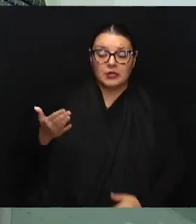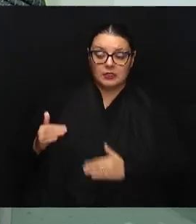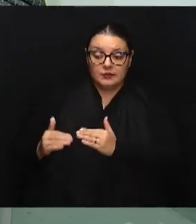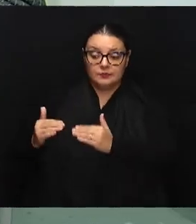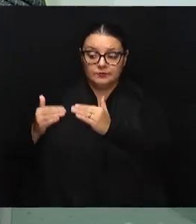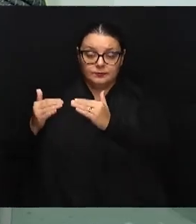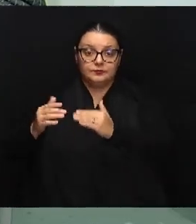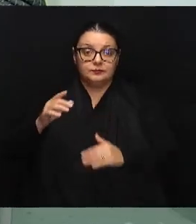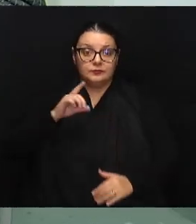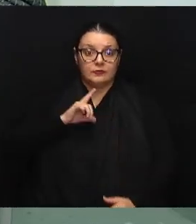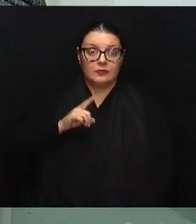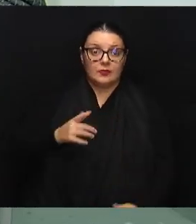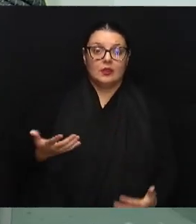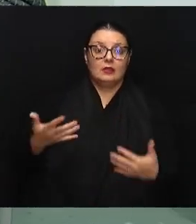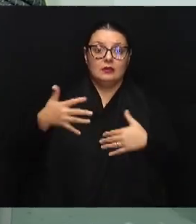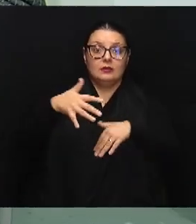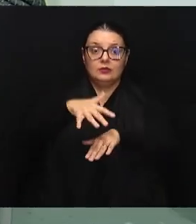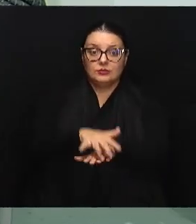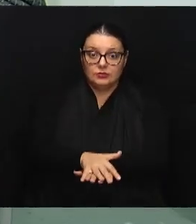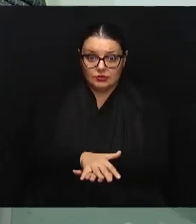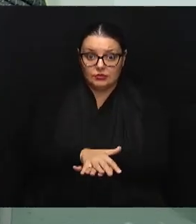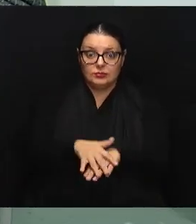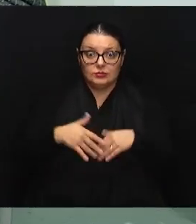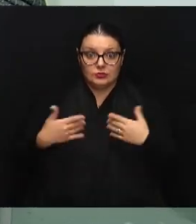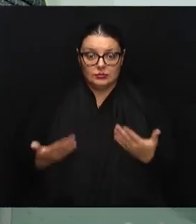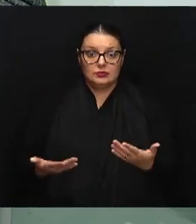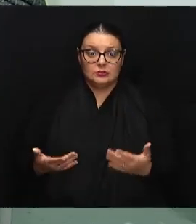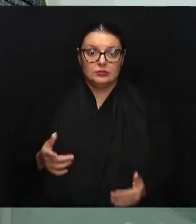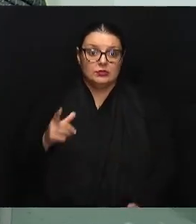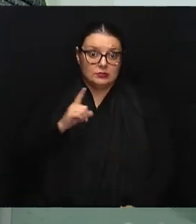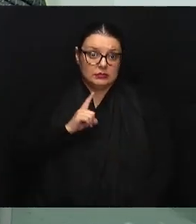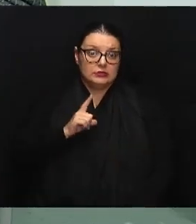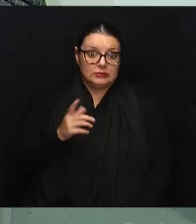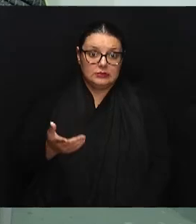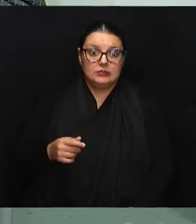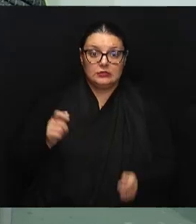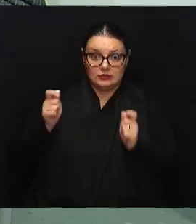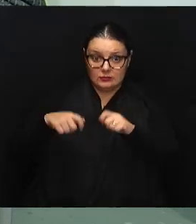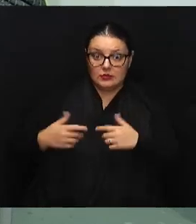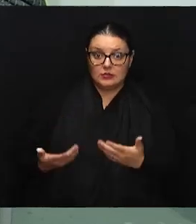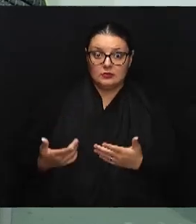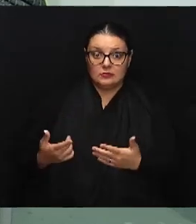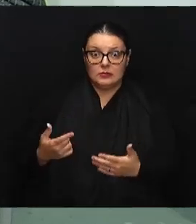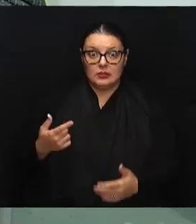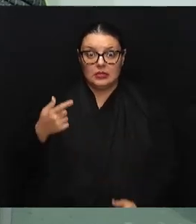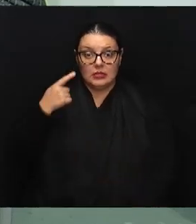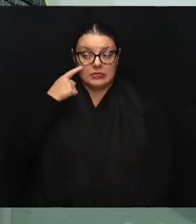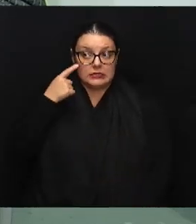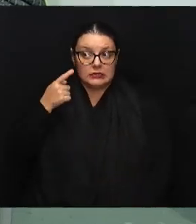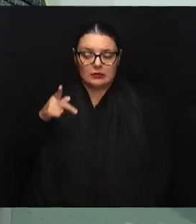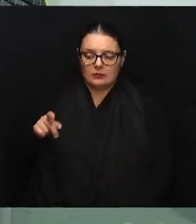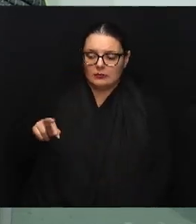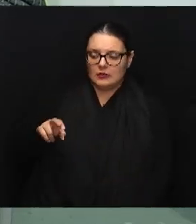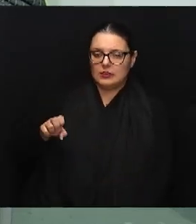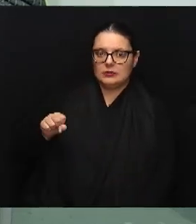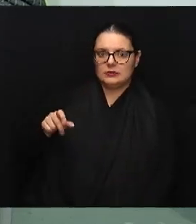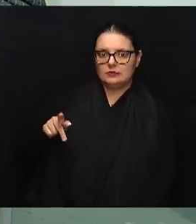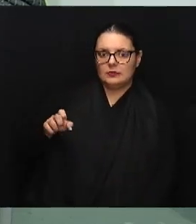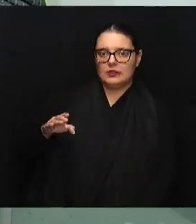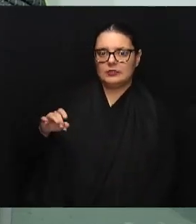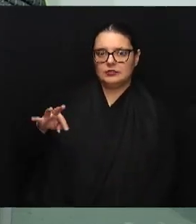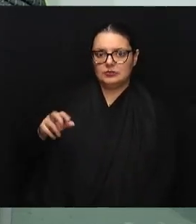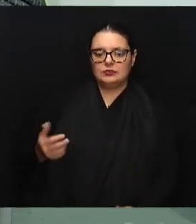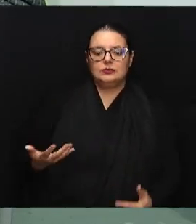e tenha inclusão, né? Então, há essa possibilidade, essa perspectiva de incluir o